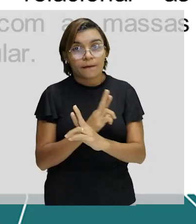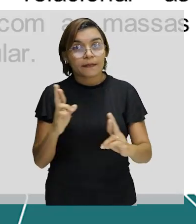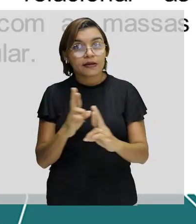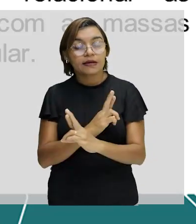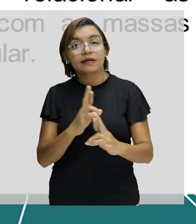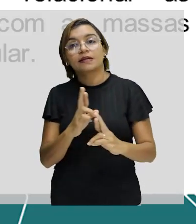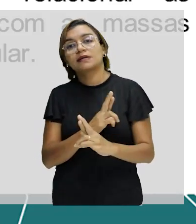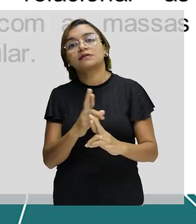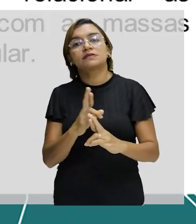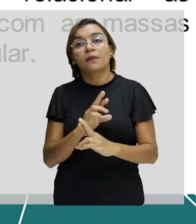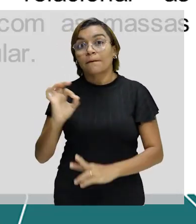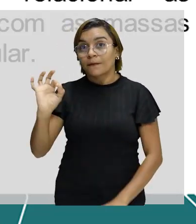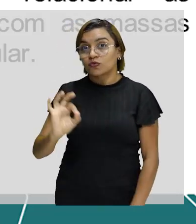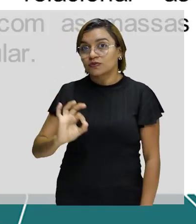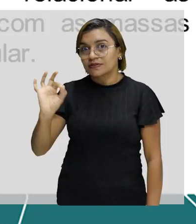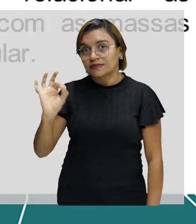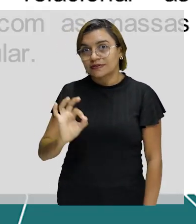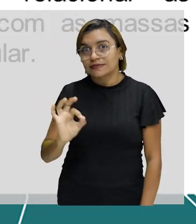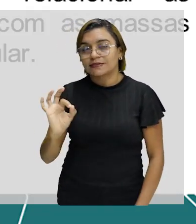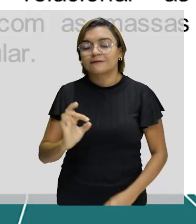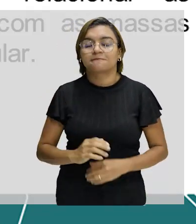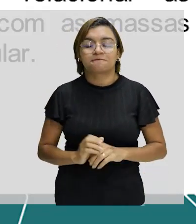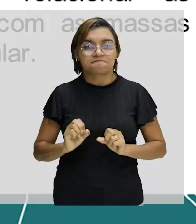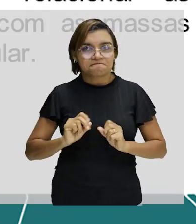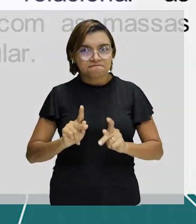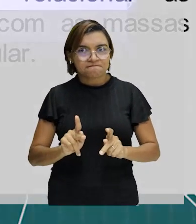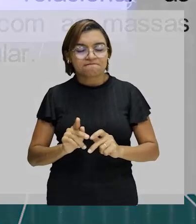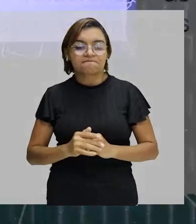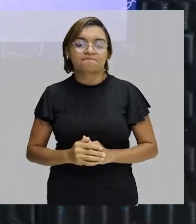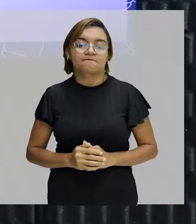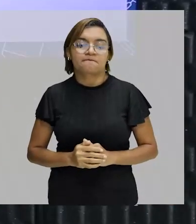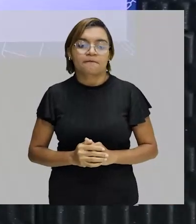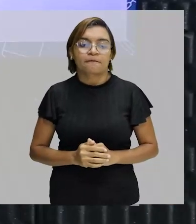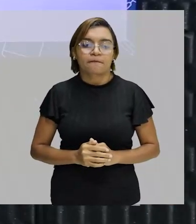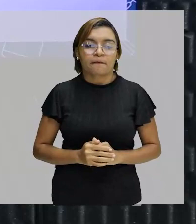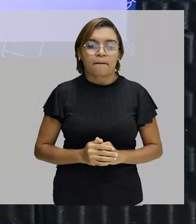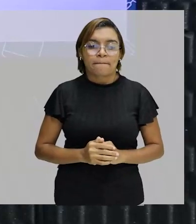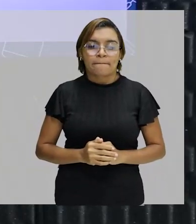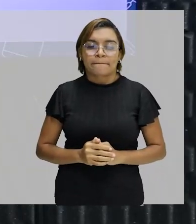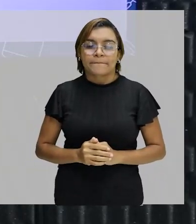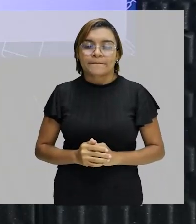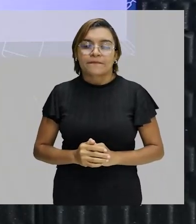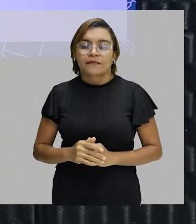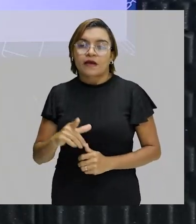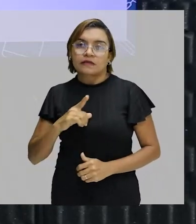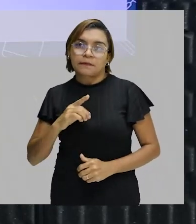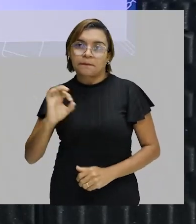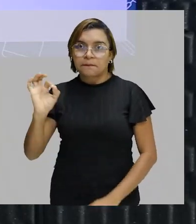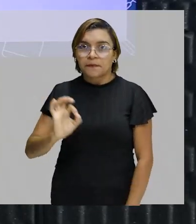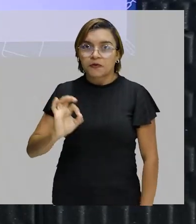a porcentagem. Tudo bem? Olha só. Nós